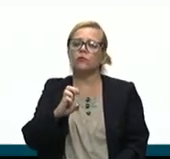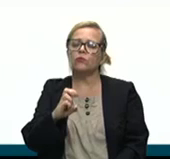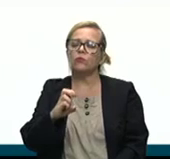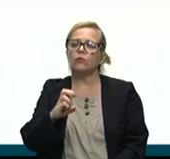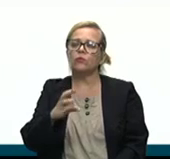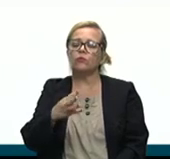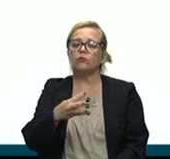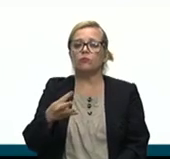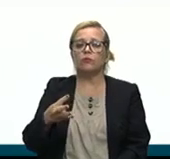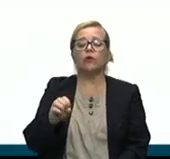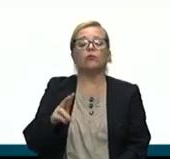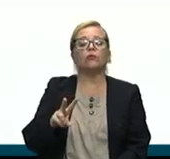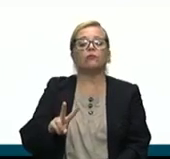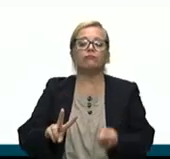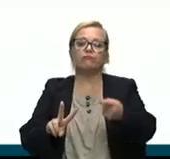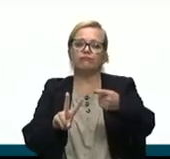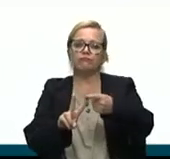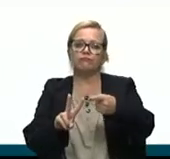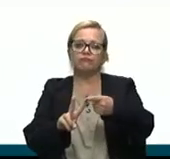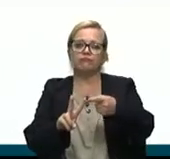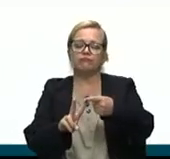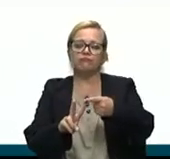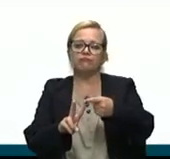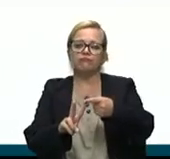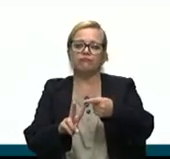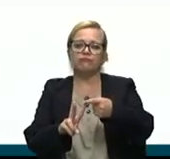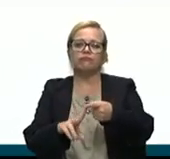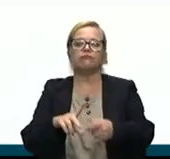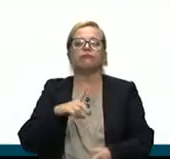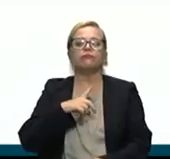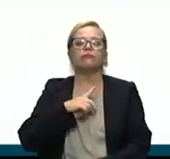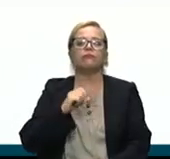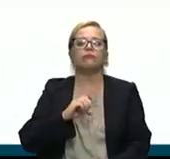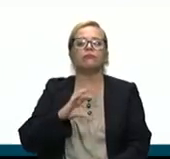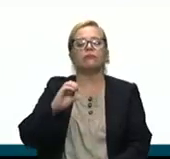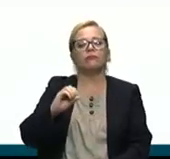0,954, só elevar ao quadrado. Elevando ao quadrado, teremos